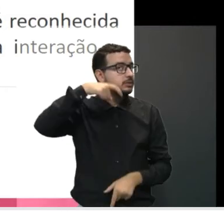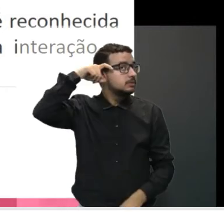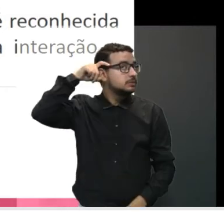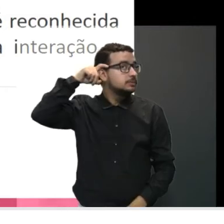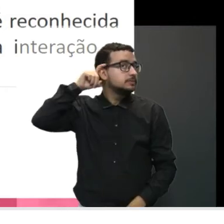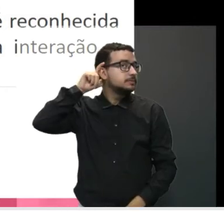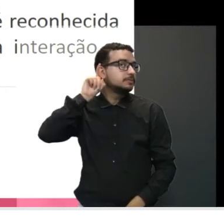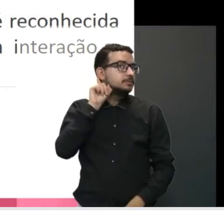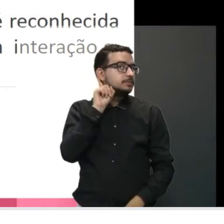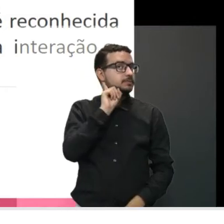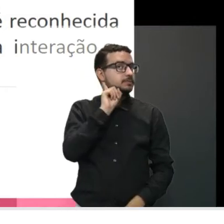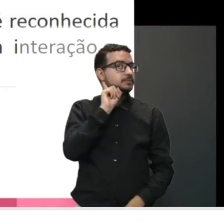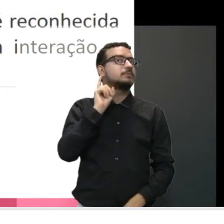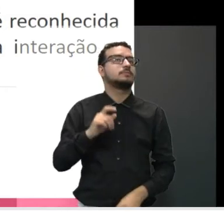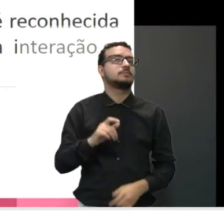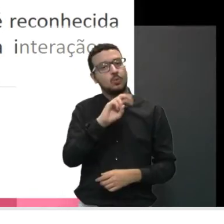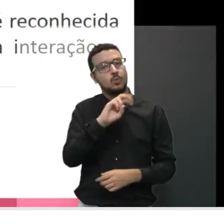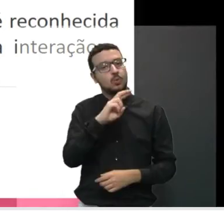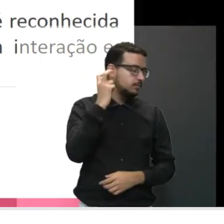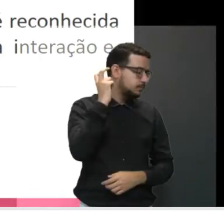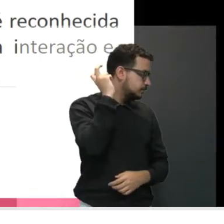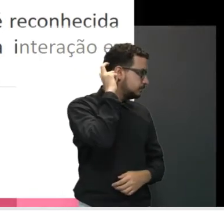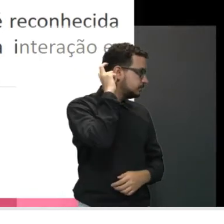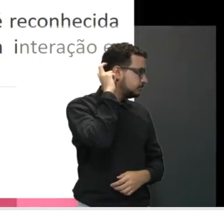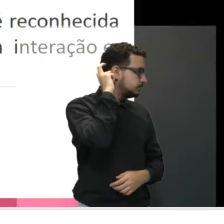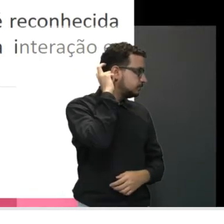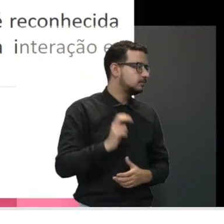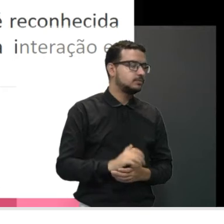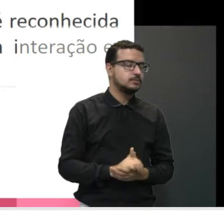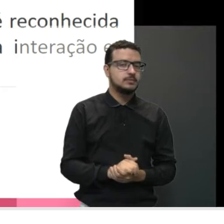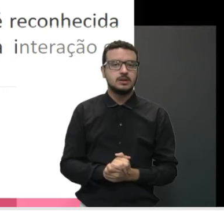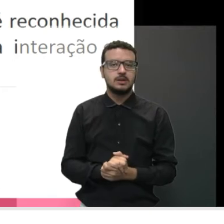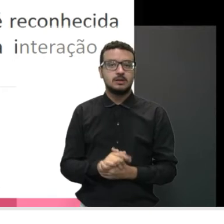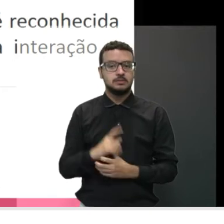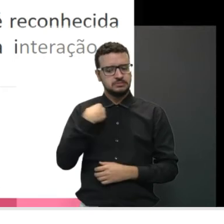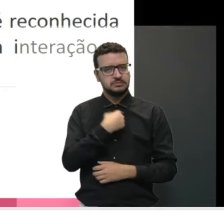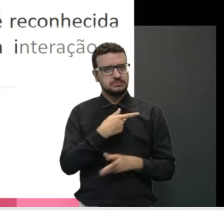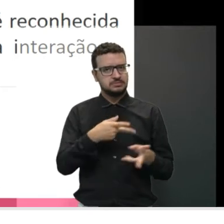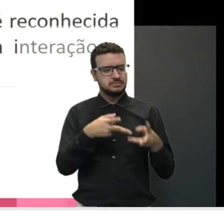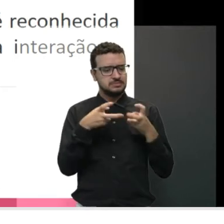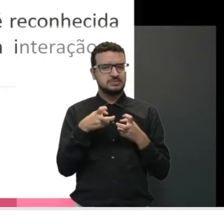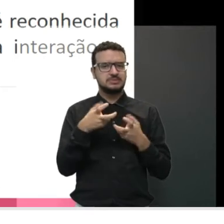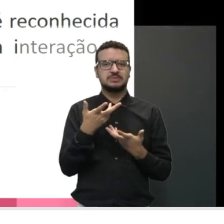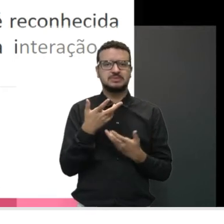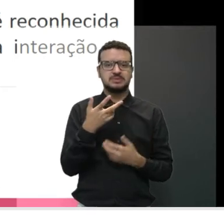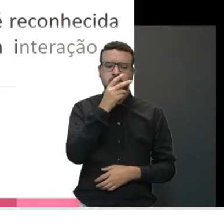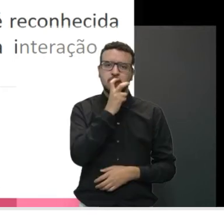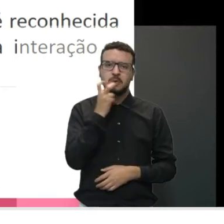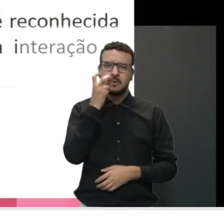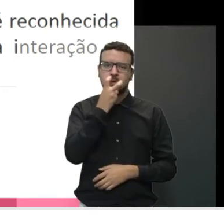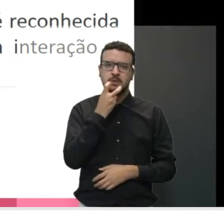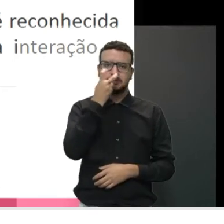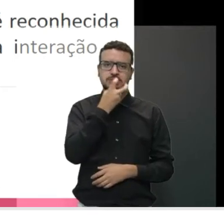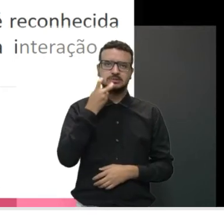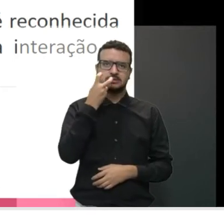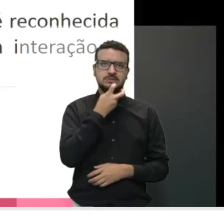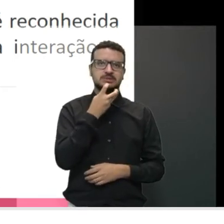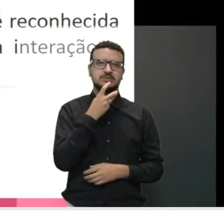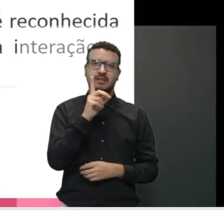coclear. Então, a gente consegue perceber que o oralismo, ele se fundamenta na clínico-patológica, né?